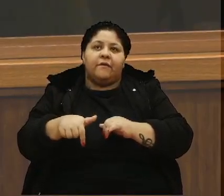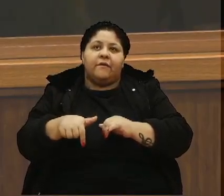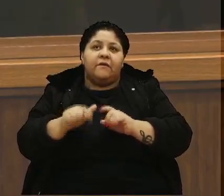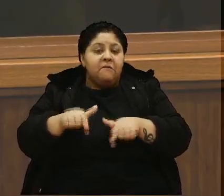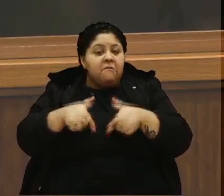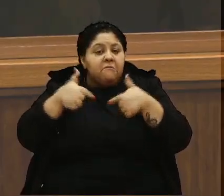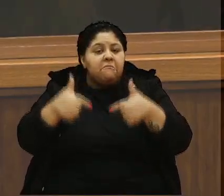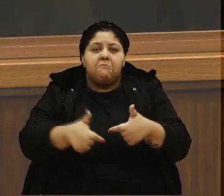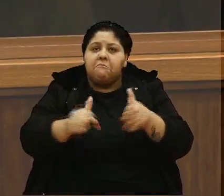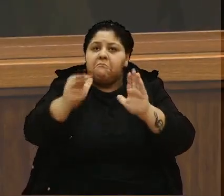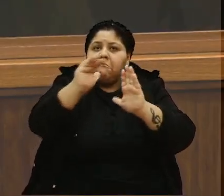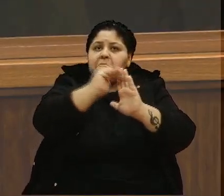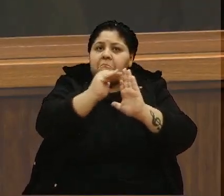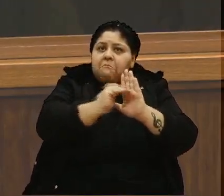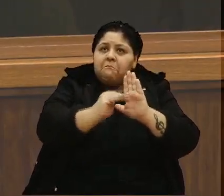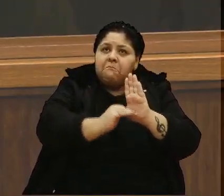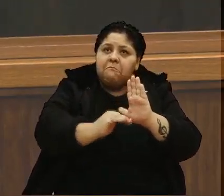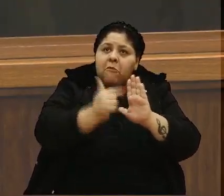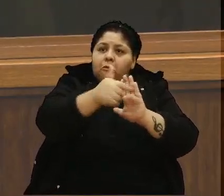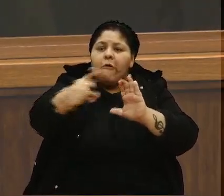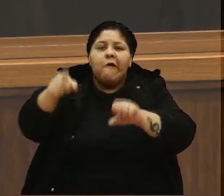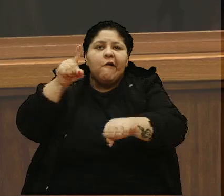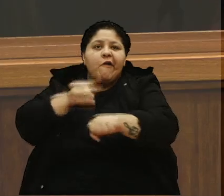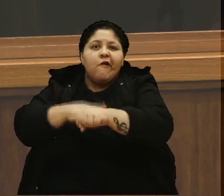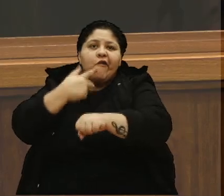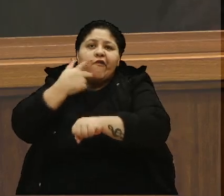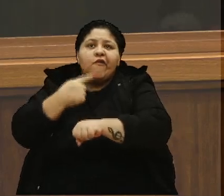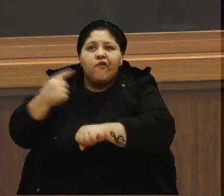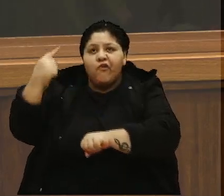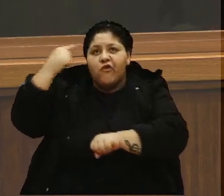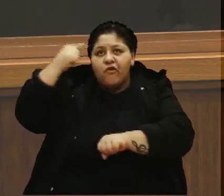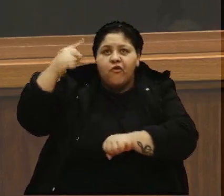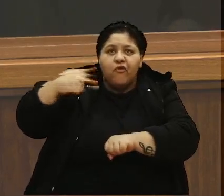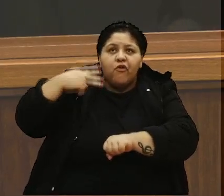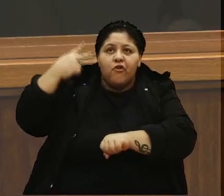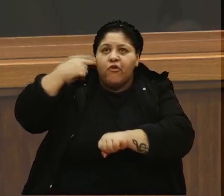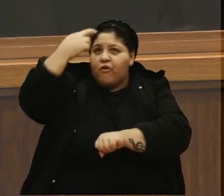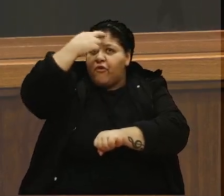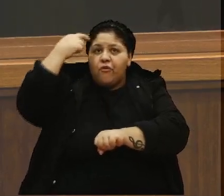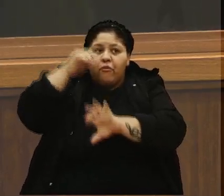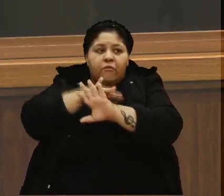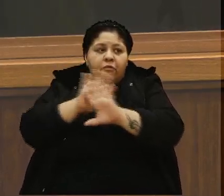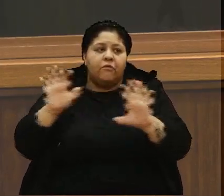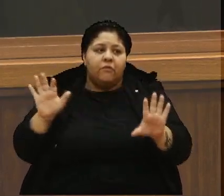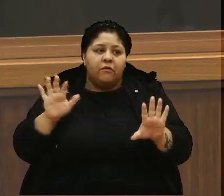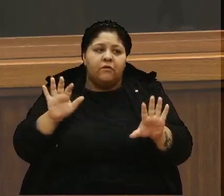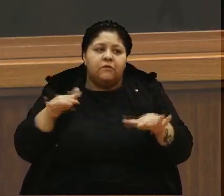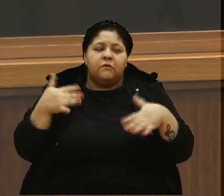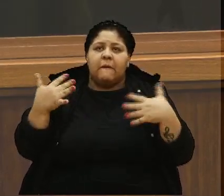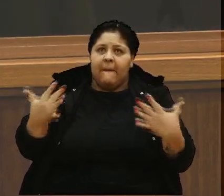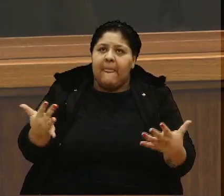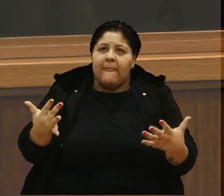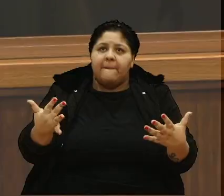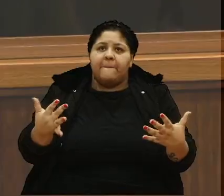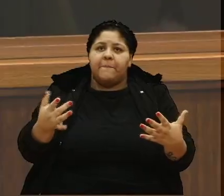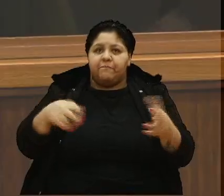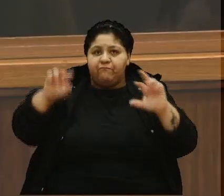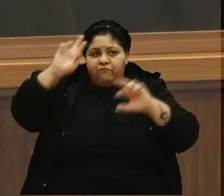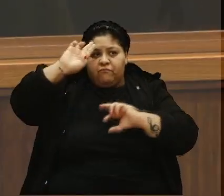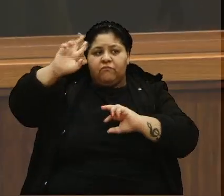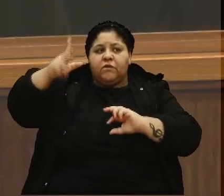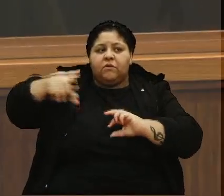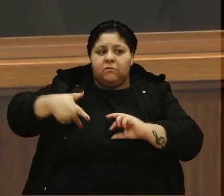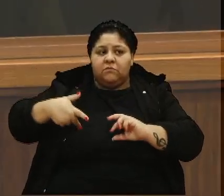programa. E passa o resto do tempo dizendo que a ideia foi do vereador Rafael Bueno, porque foi e deve ser reconhecido.